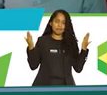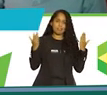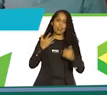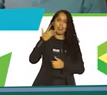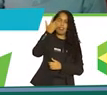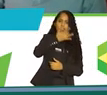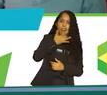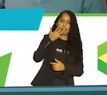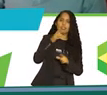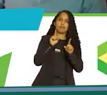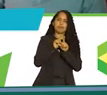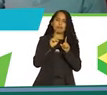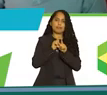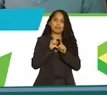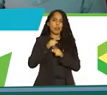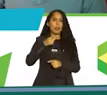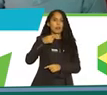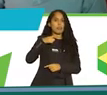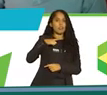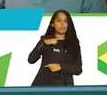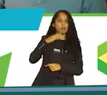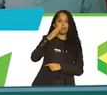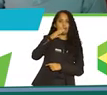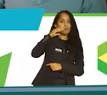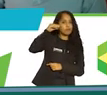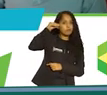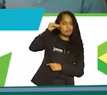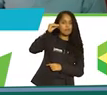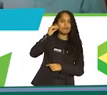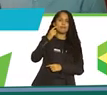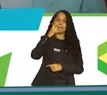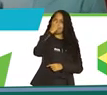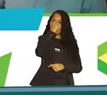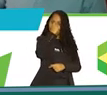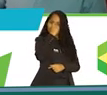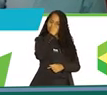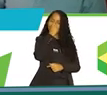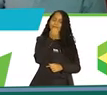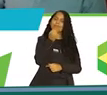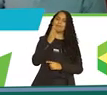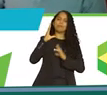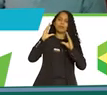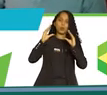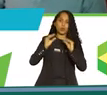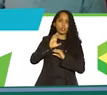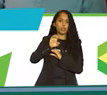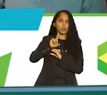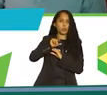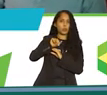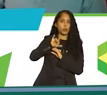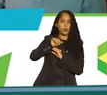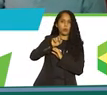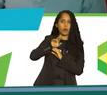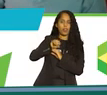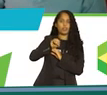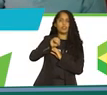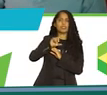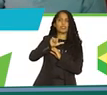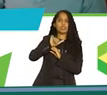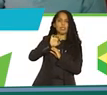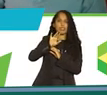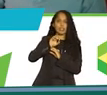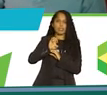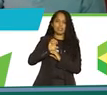Haddad, Luciano Huck, Ciro Gomes, Eduardo Leite, que estão aqui nessa noite participando da Brasil Conference. Aliás, uma